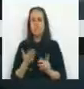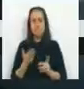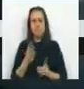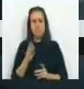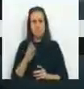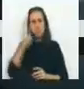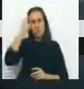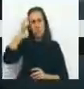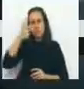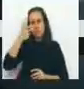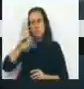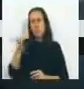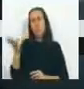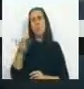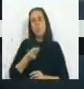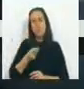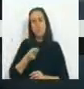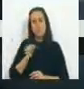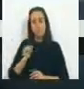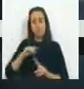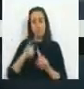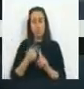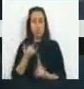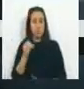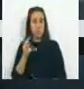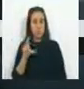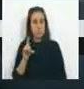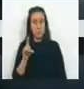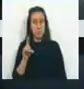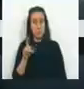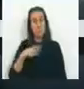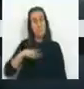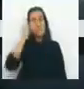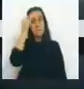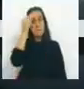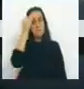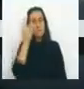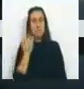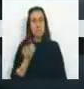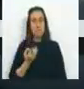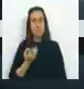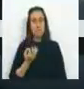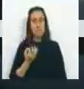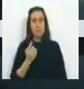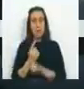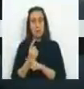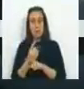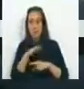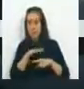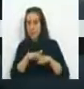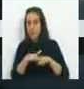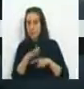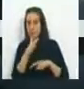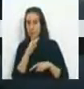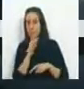juízes se vão aposentar em 2016? Para nós sabermos se esse impacto é neutro ou não